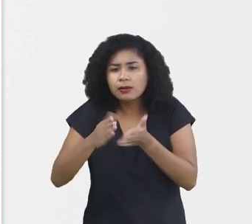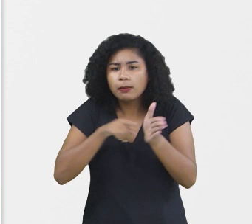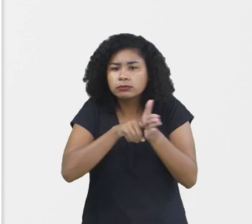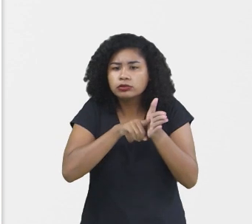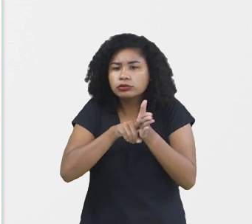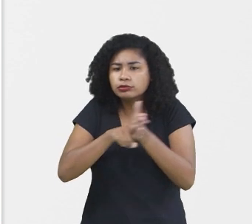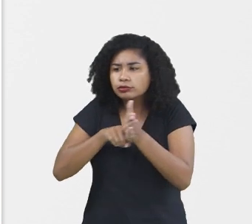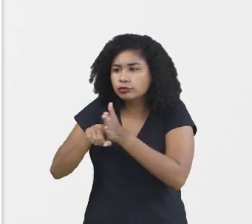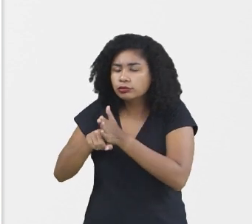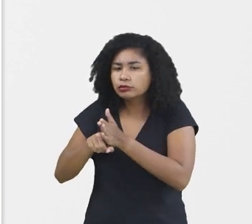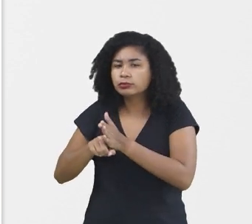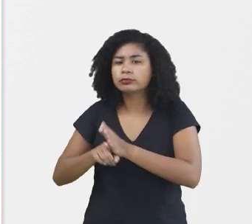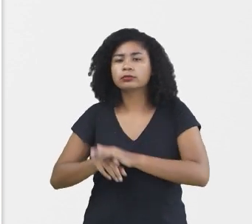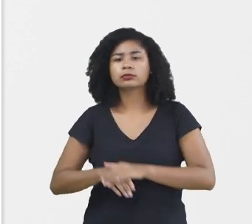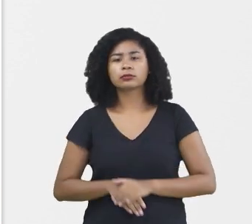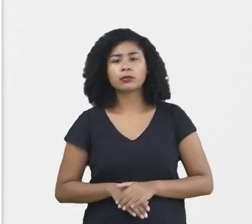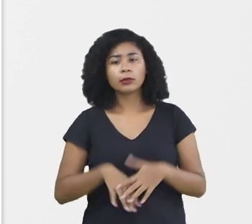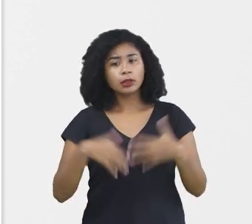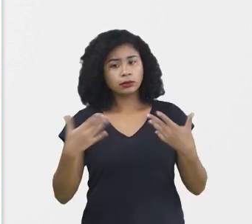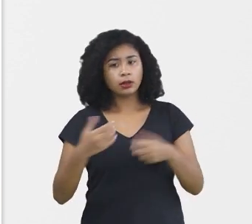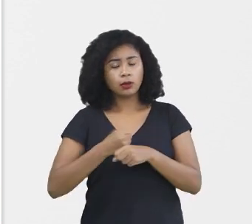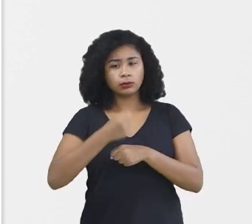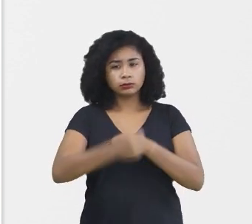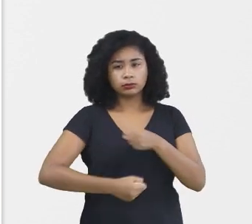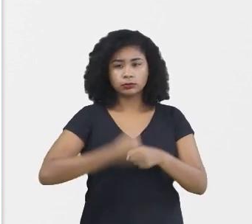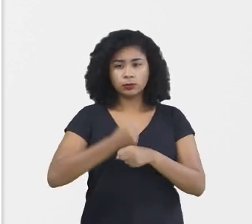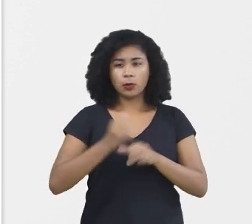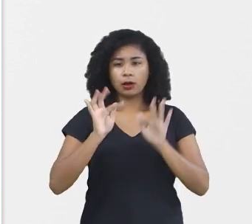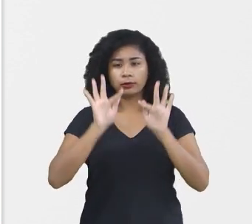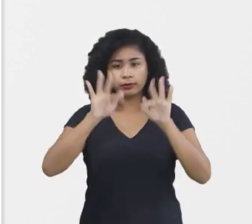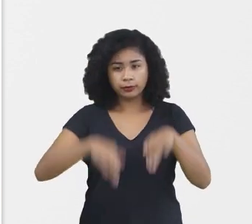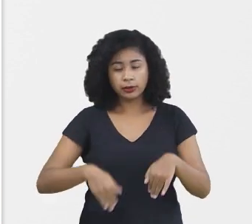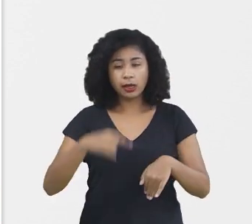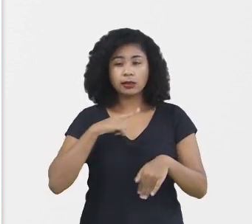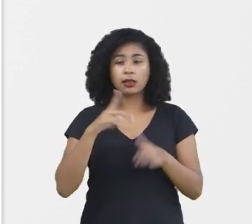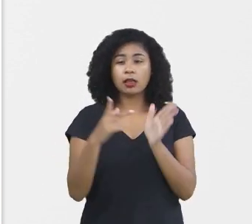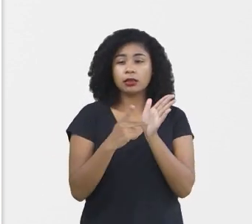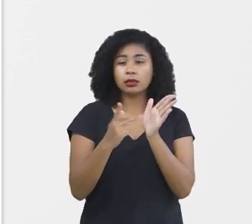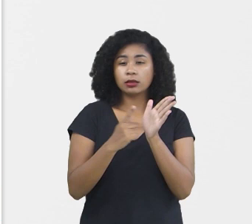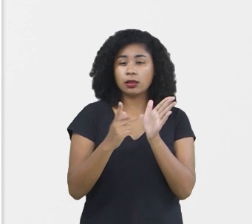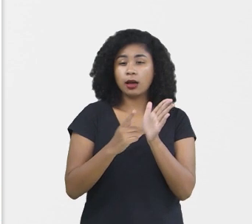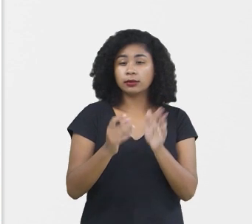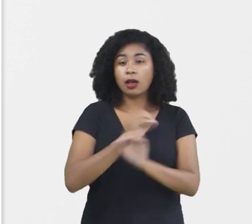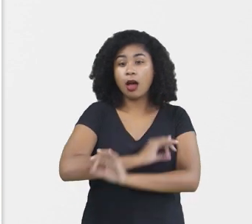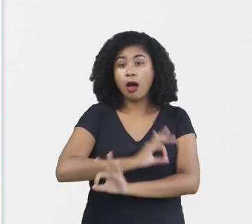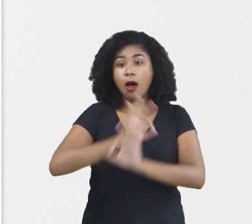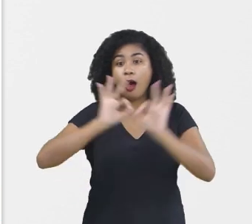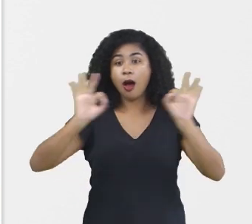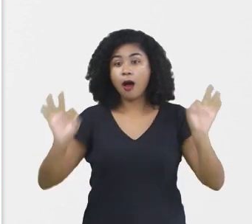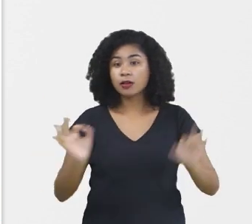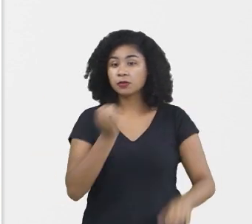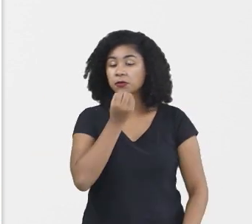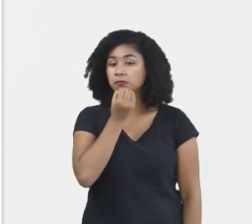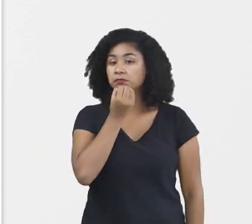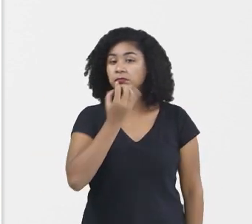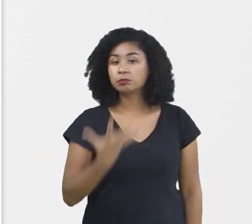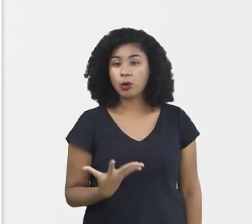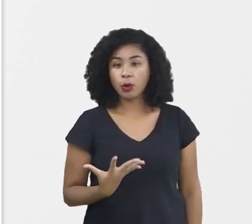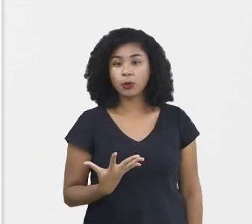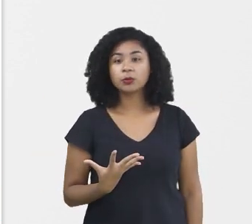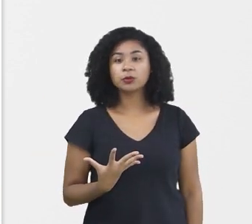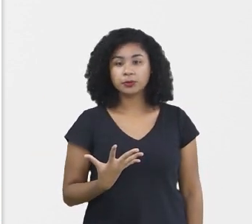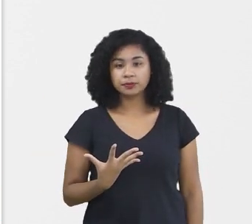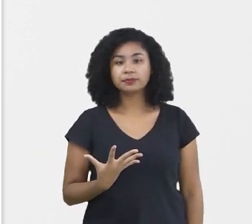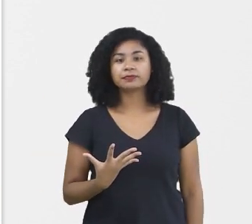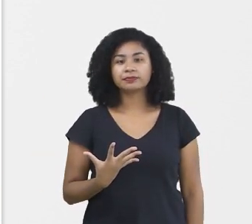eles tiveram uma nota excelente, notas excelentes, né? No final do ano. E um